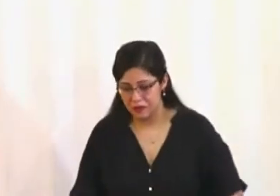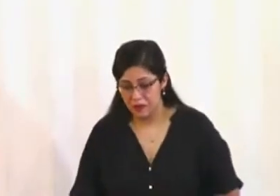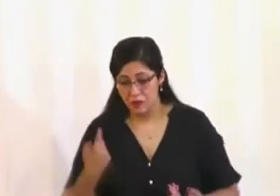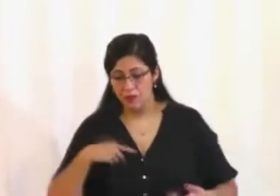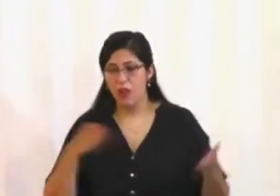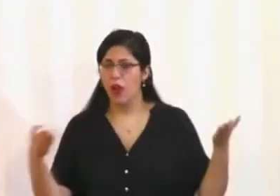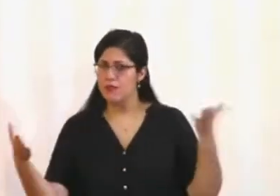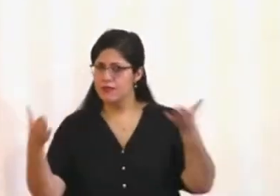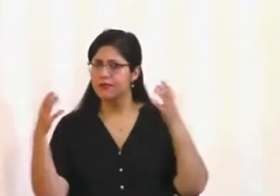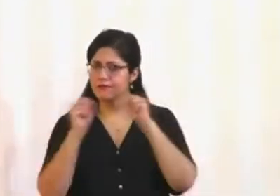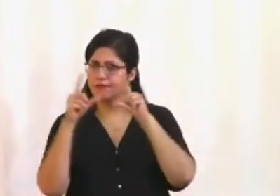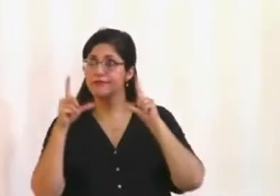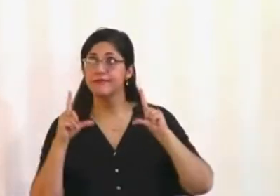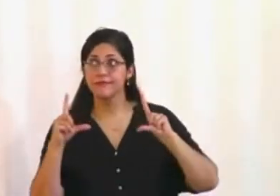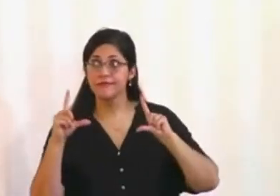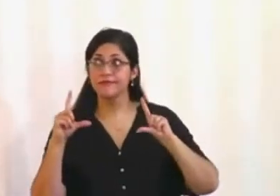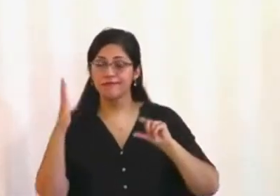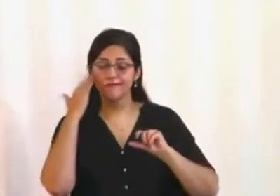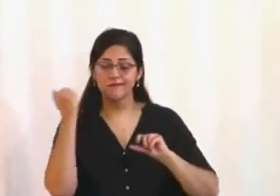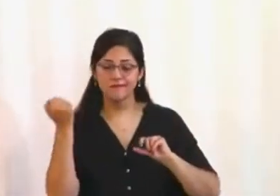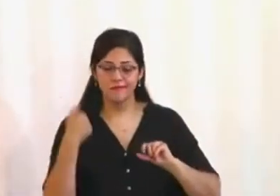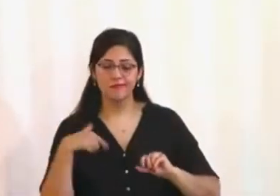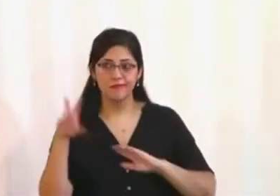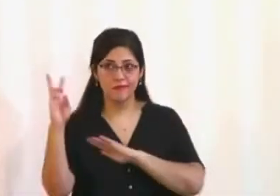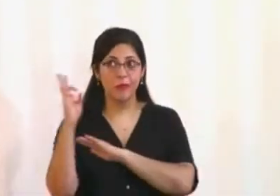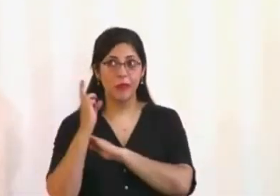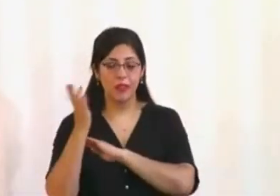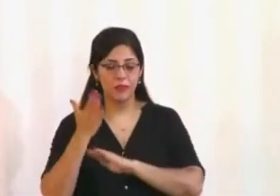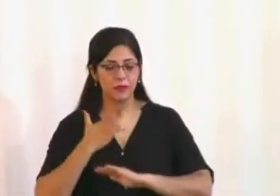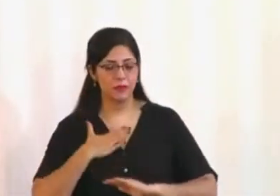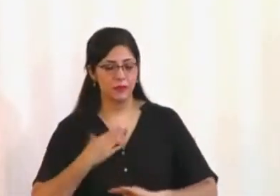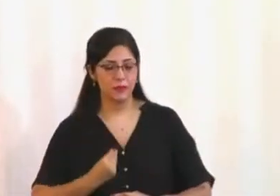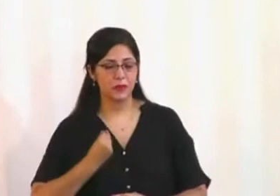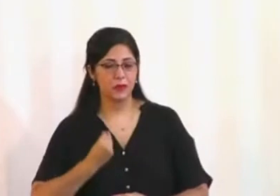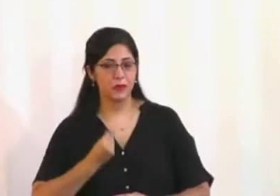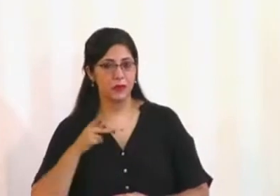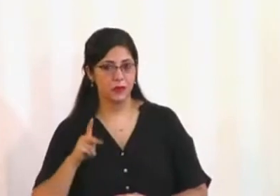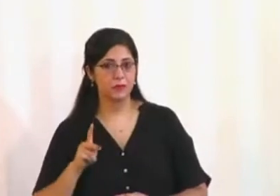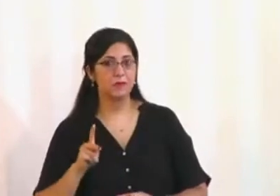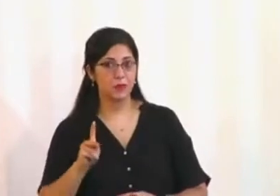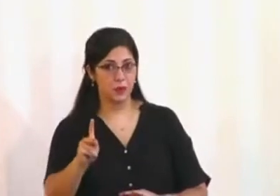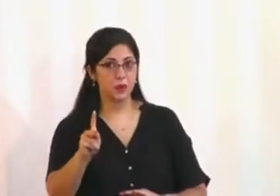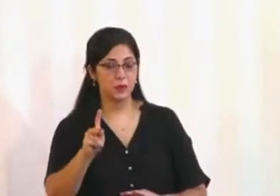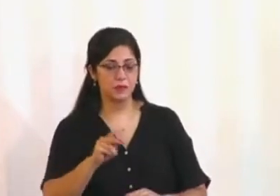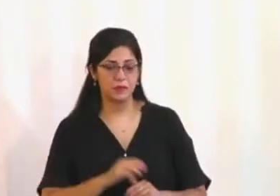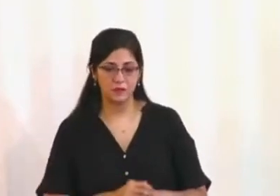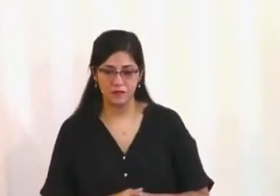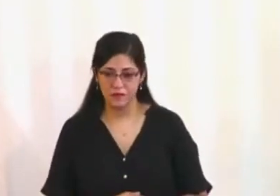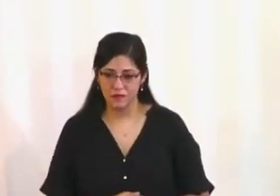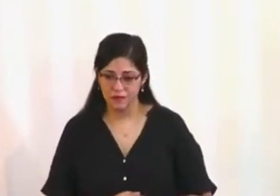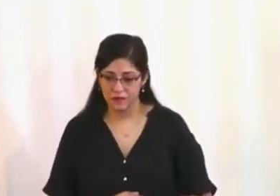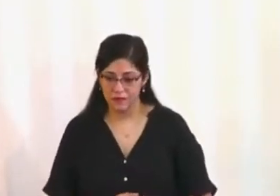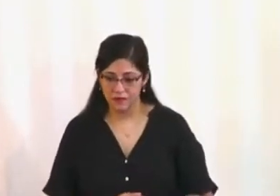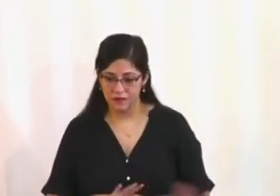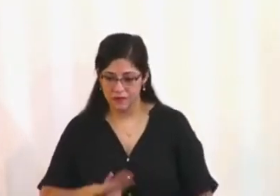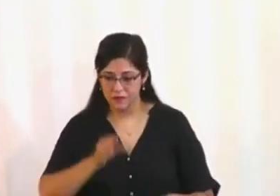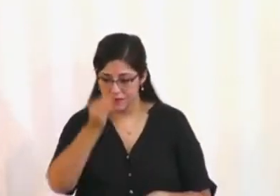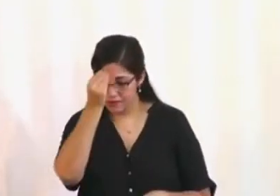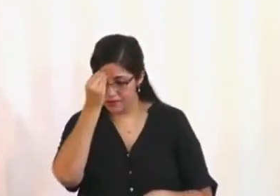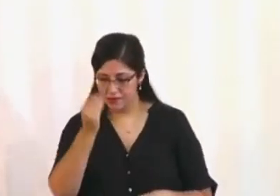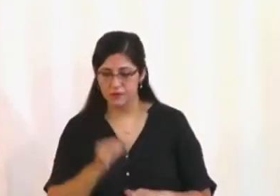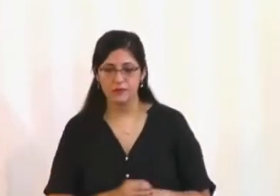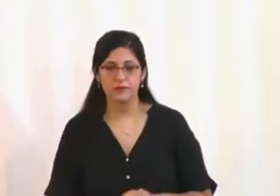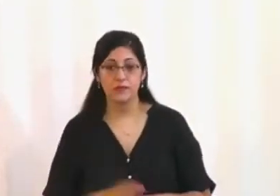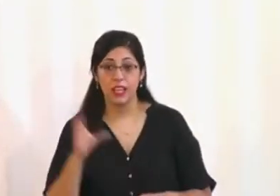de dúvidas, dizer: o Senhor tem cuidado da minha história, da minha vida até aqui, como cuidou da vida de Elias. Rapidamente, irmãos, você